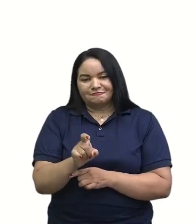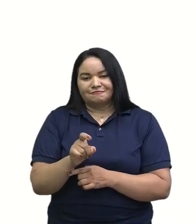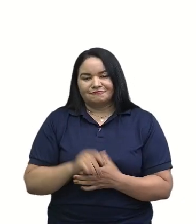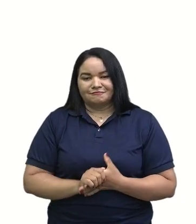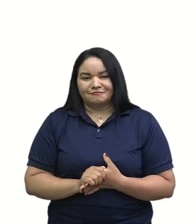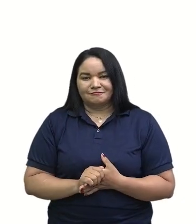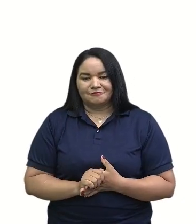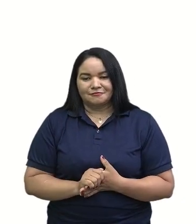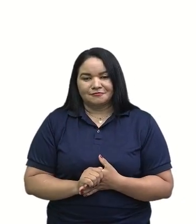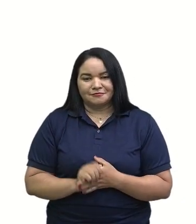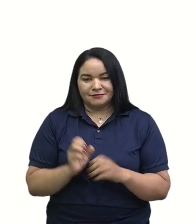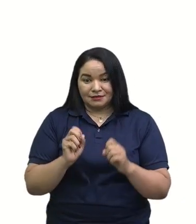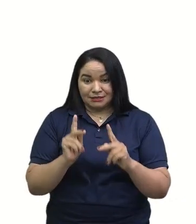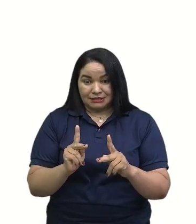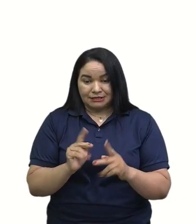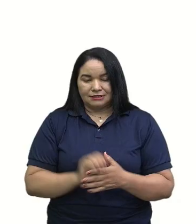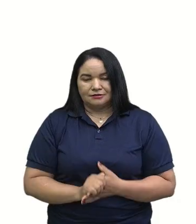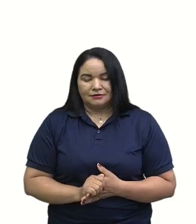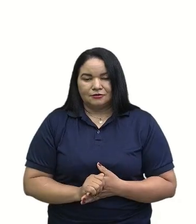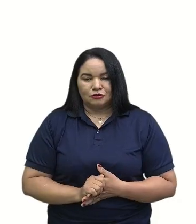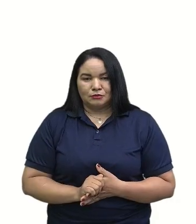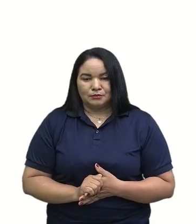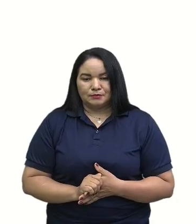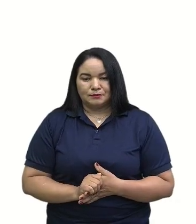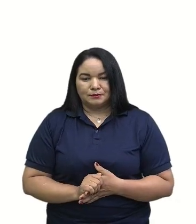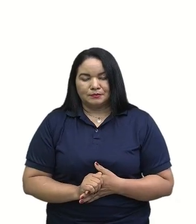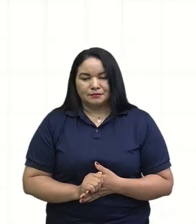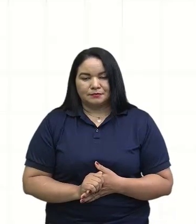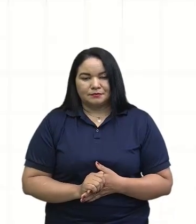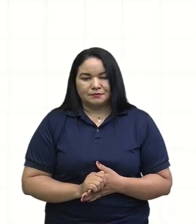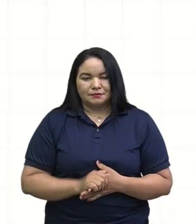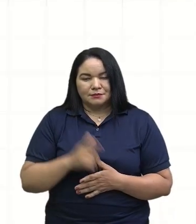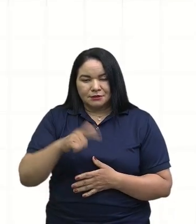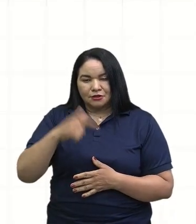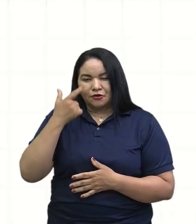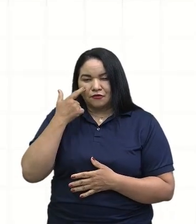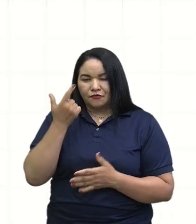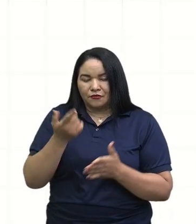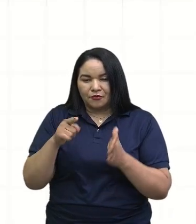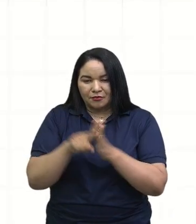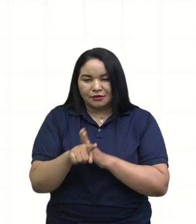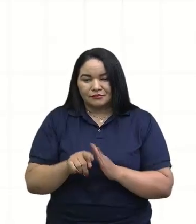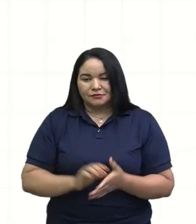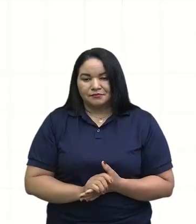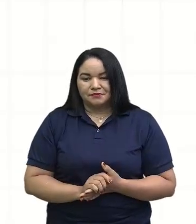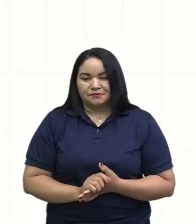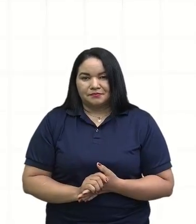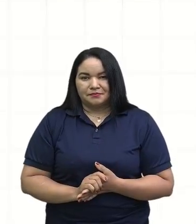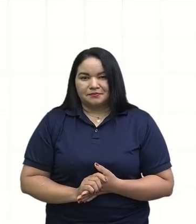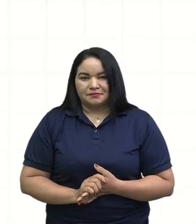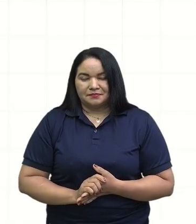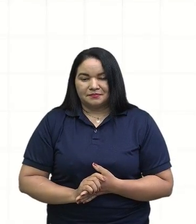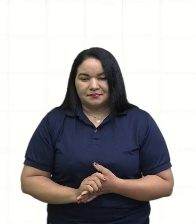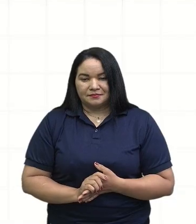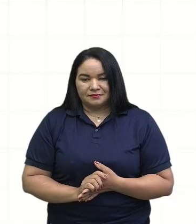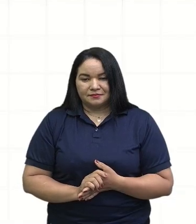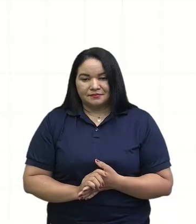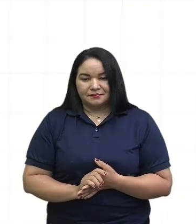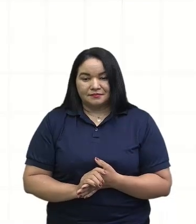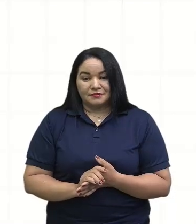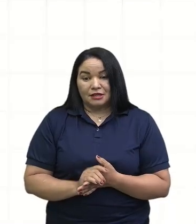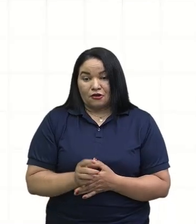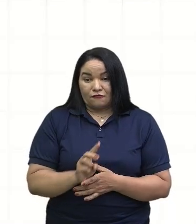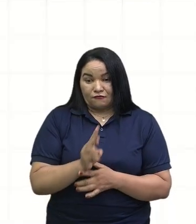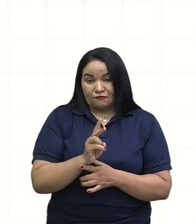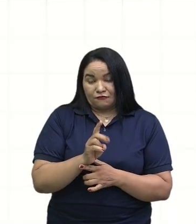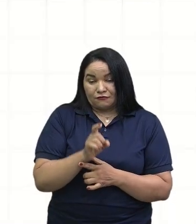x. Tudo bem? Então, vamos lá na nossa questão. Que a questão tinha alternativa. Encontramos que x é igual